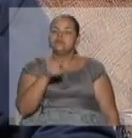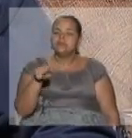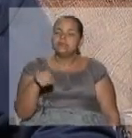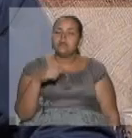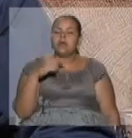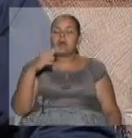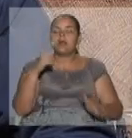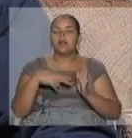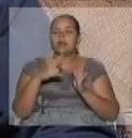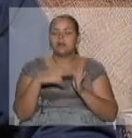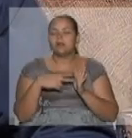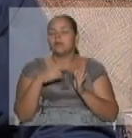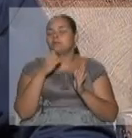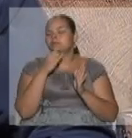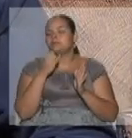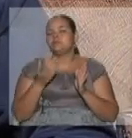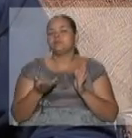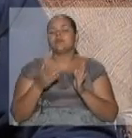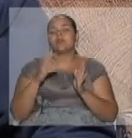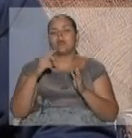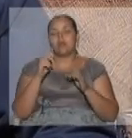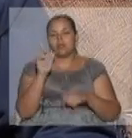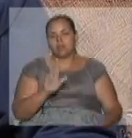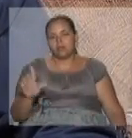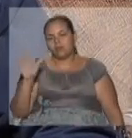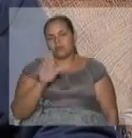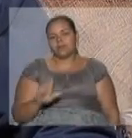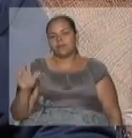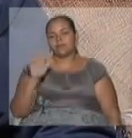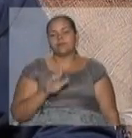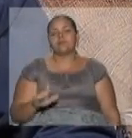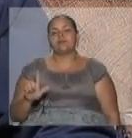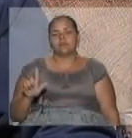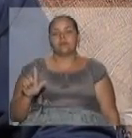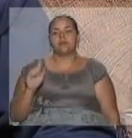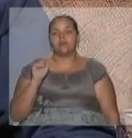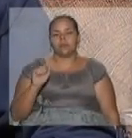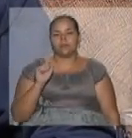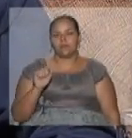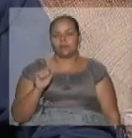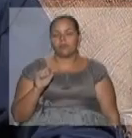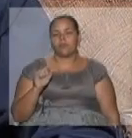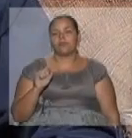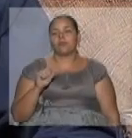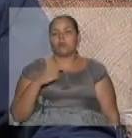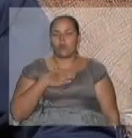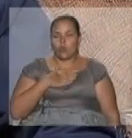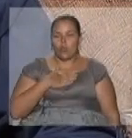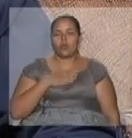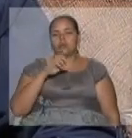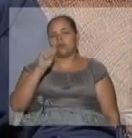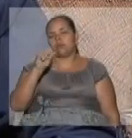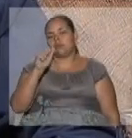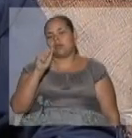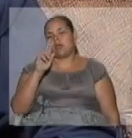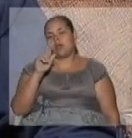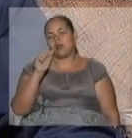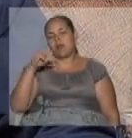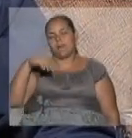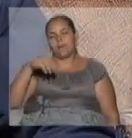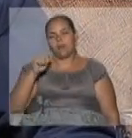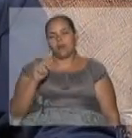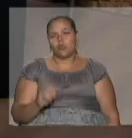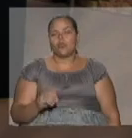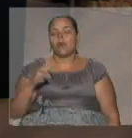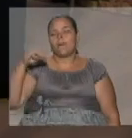recomendo essa literatura riquíssima, né? Eu gosto muito do Saramago, eu gosto do Manuel de